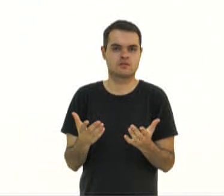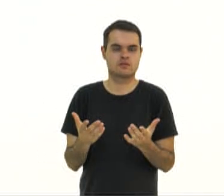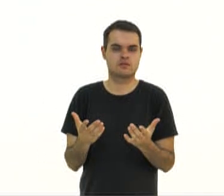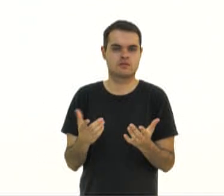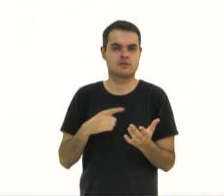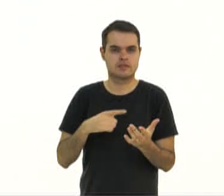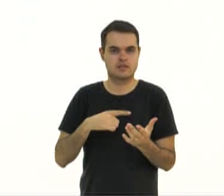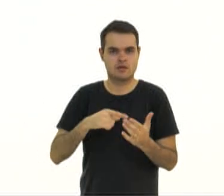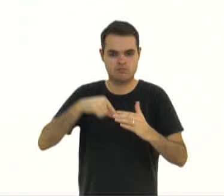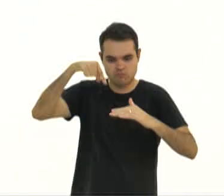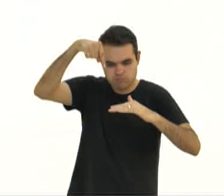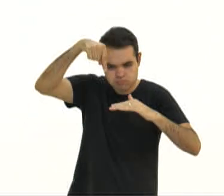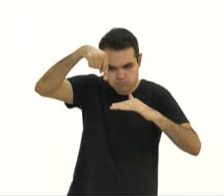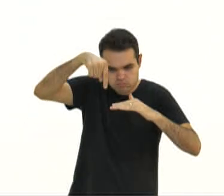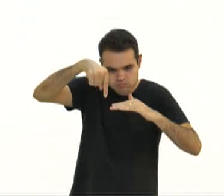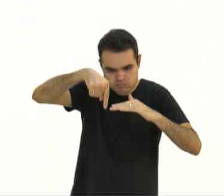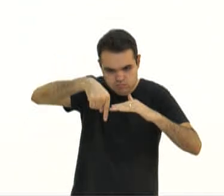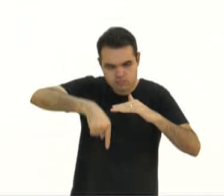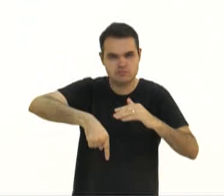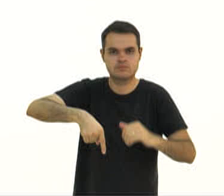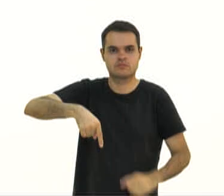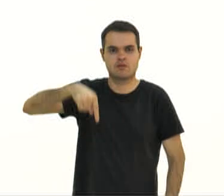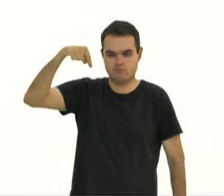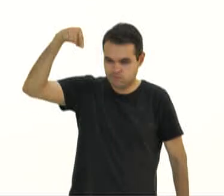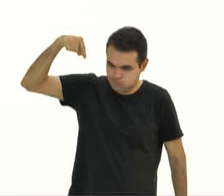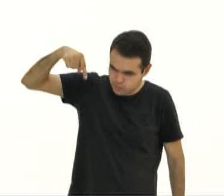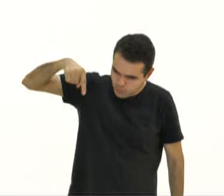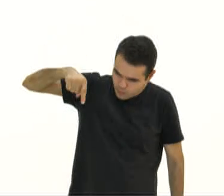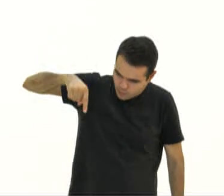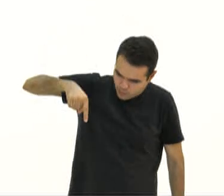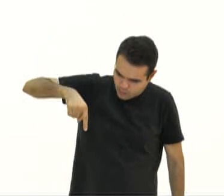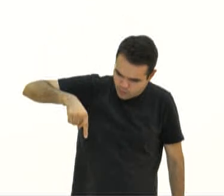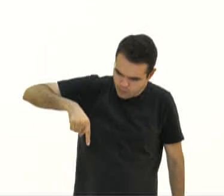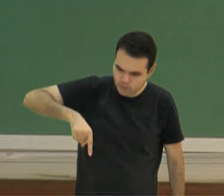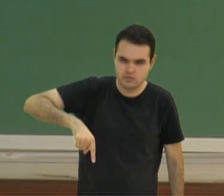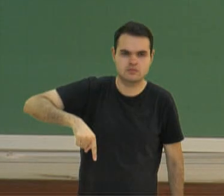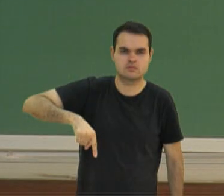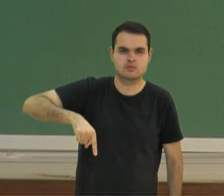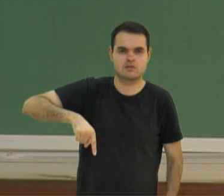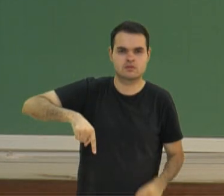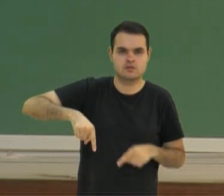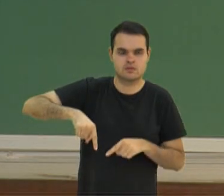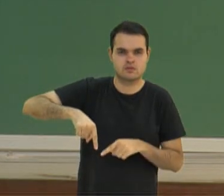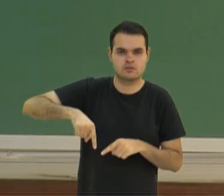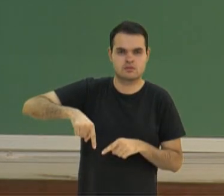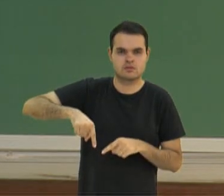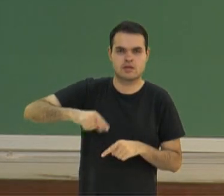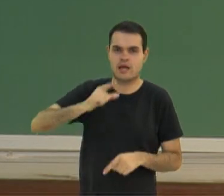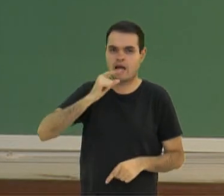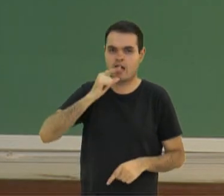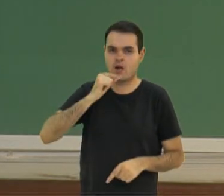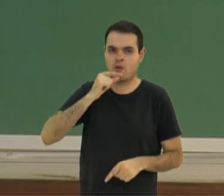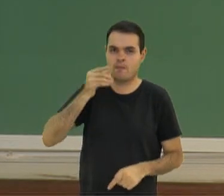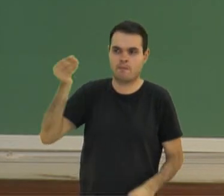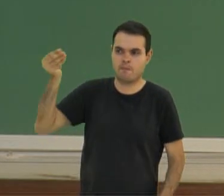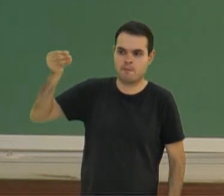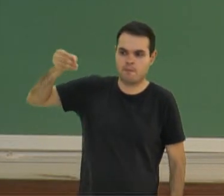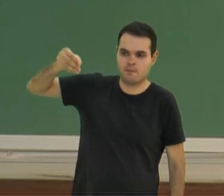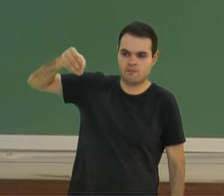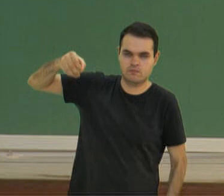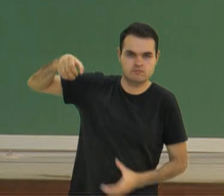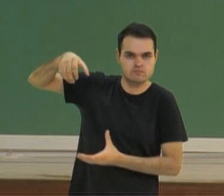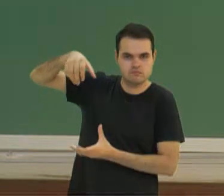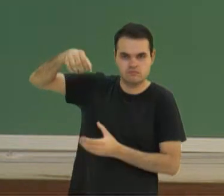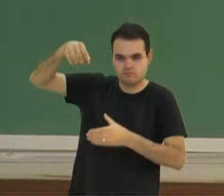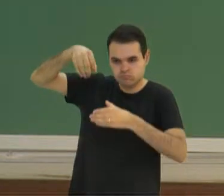esse buraco, né? No caso, eles escavam aproximadamente uma certa distância, jogam água lá dentro e com o